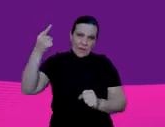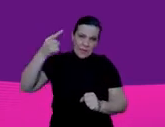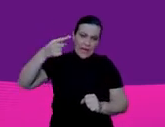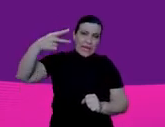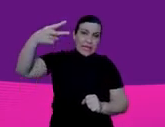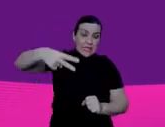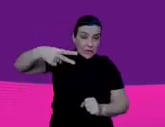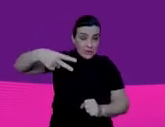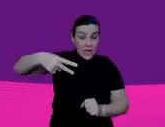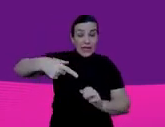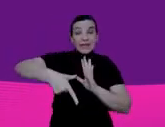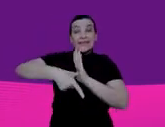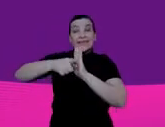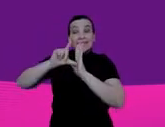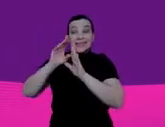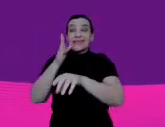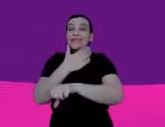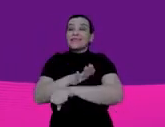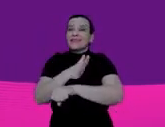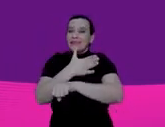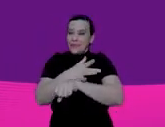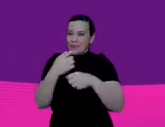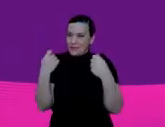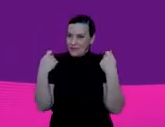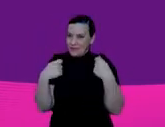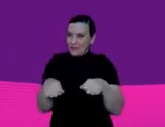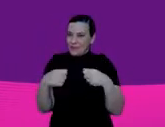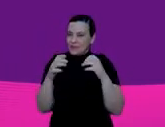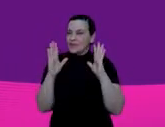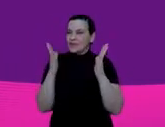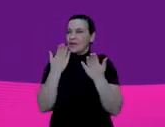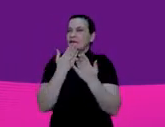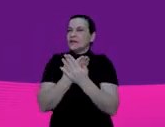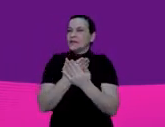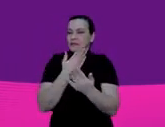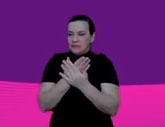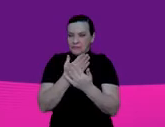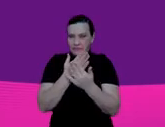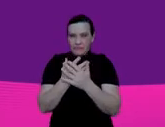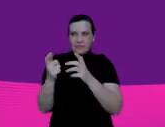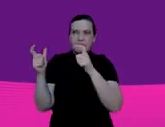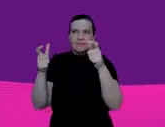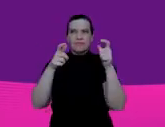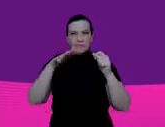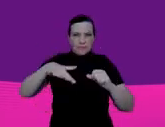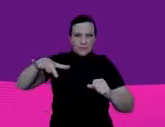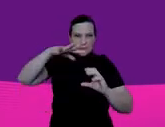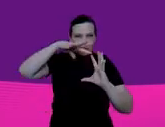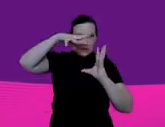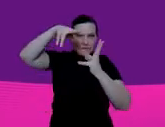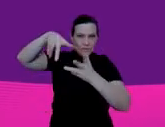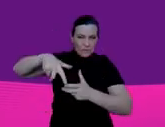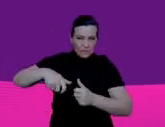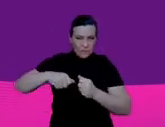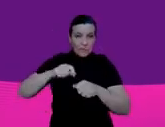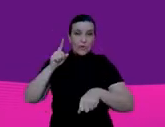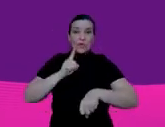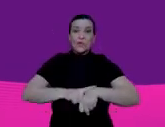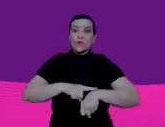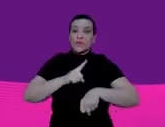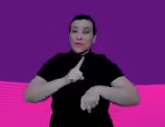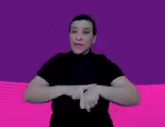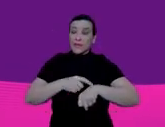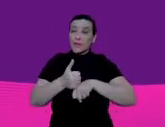estima, através de alguns estudos que já foram realizados em diferentes locais do mundo, que a média de tempo que um profissional médico tem na